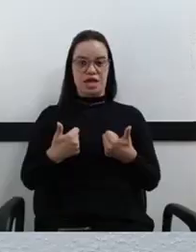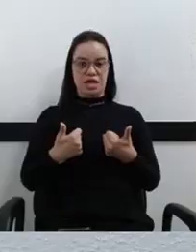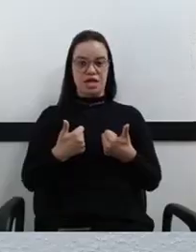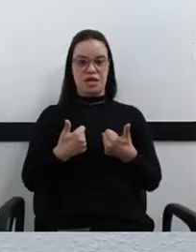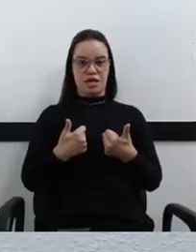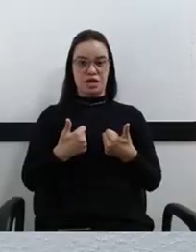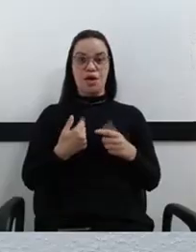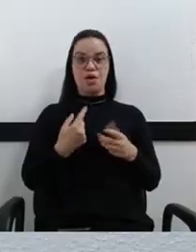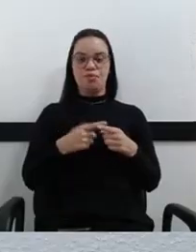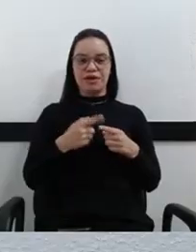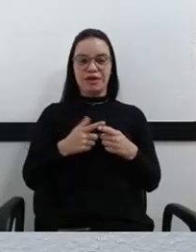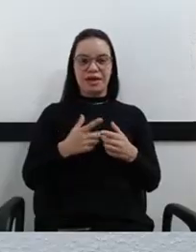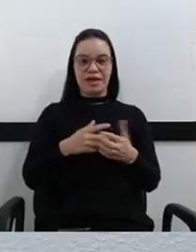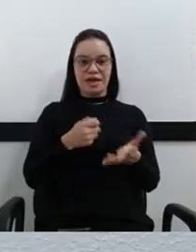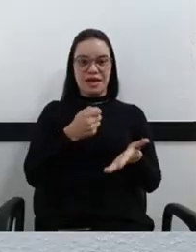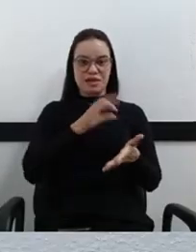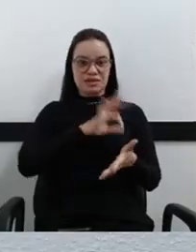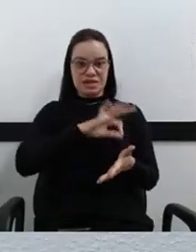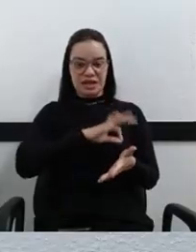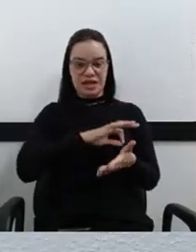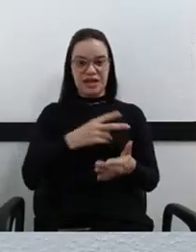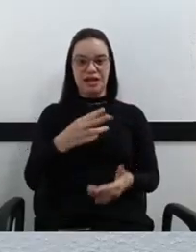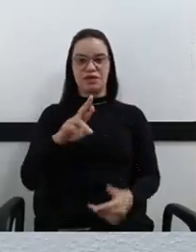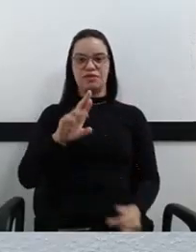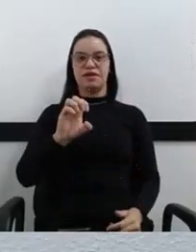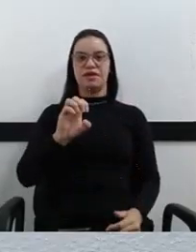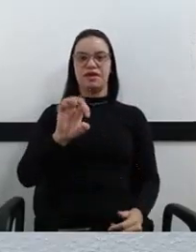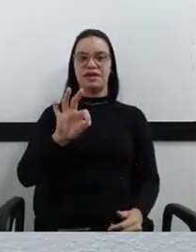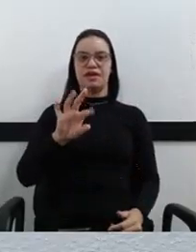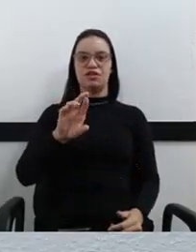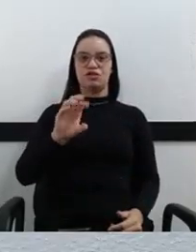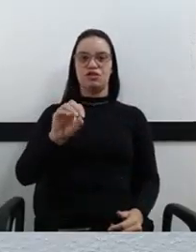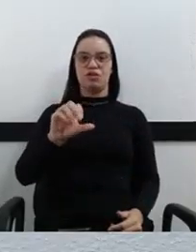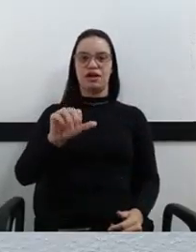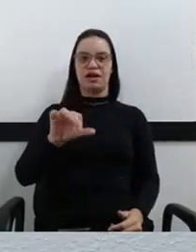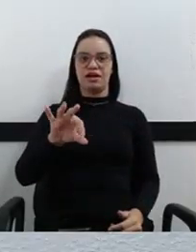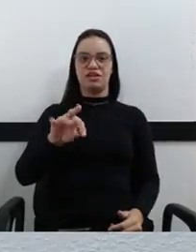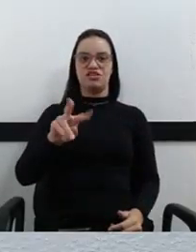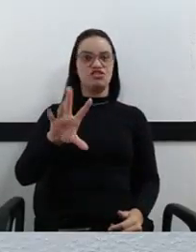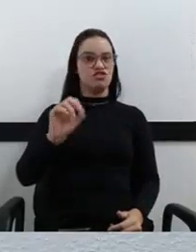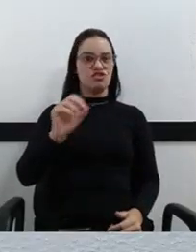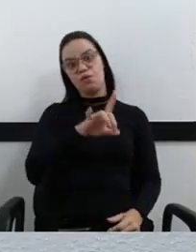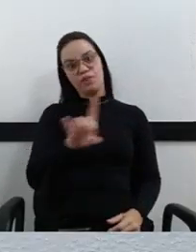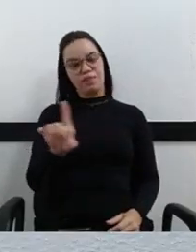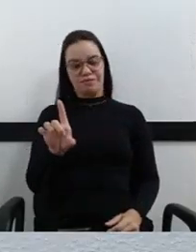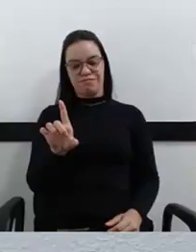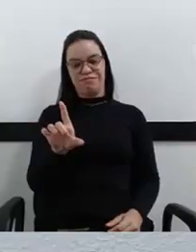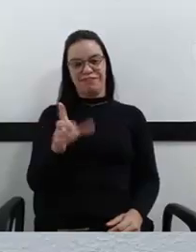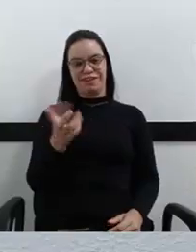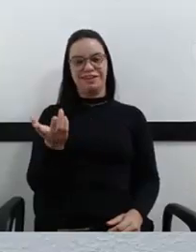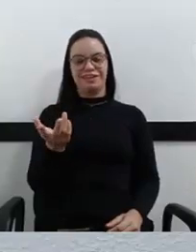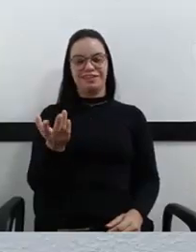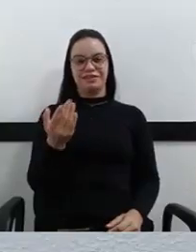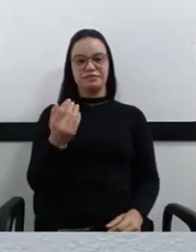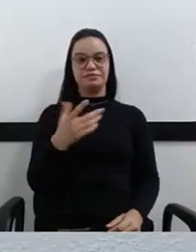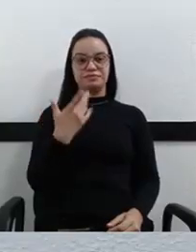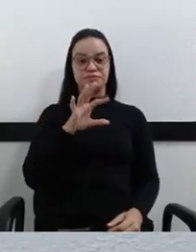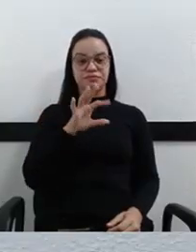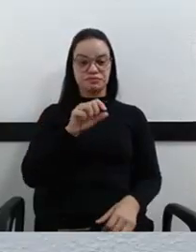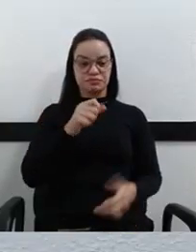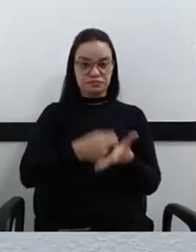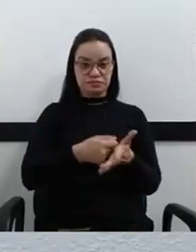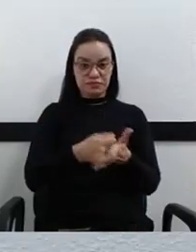retroativo. Também, em sendo aprovada a PEC com essas observações que eu já disse, o pagamento será feito com base